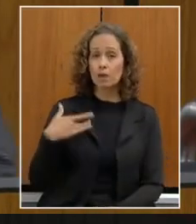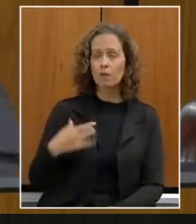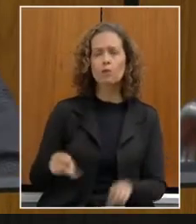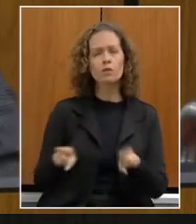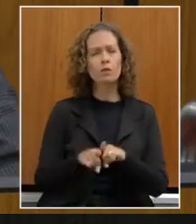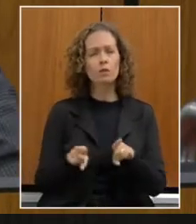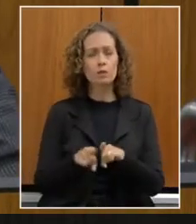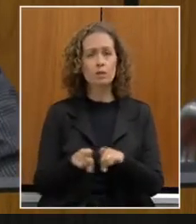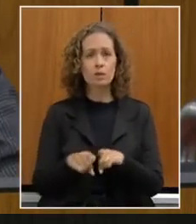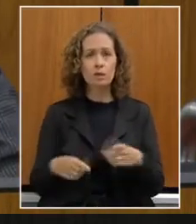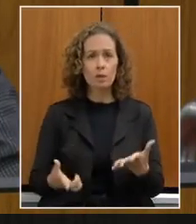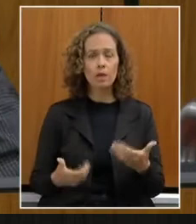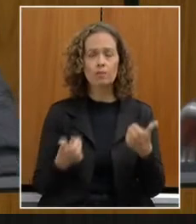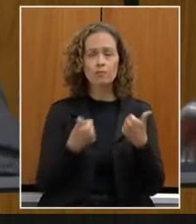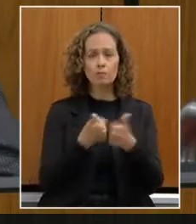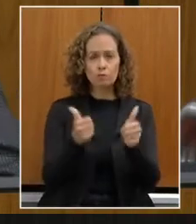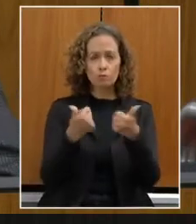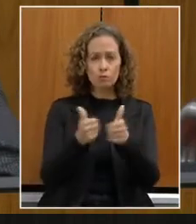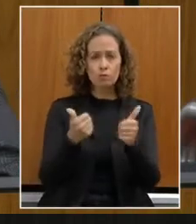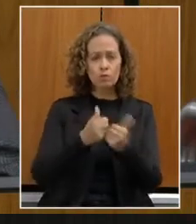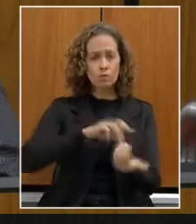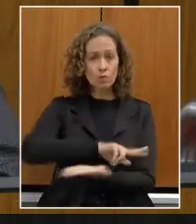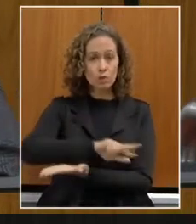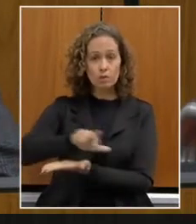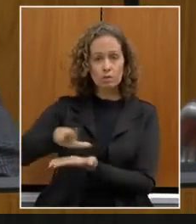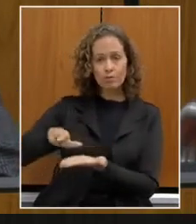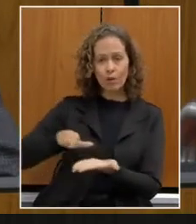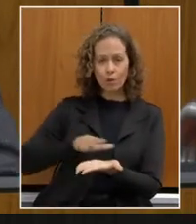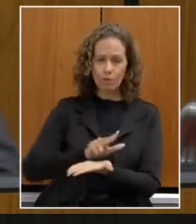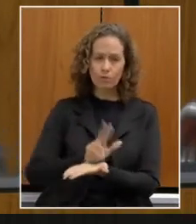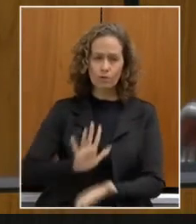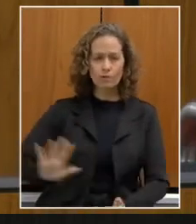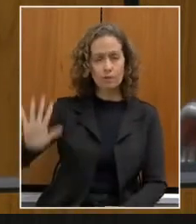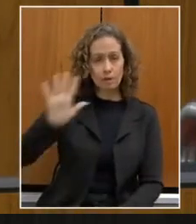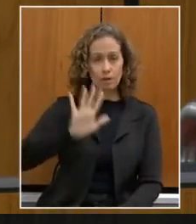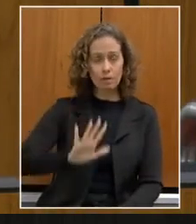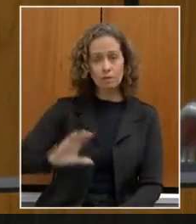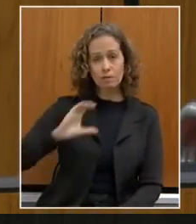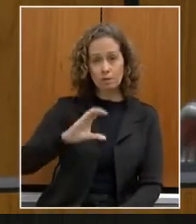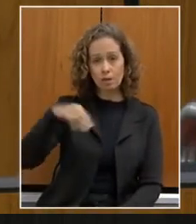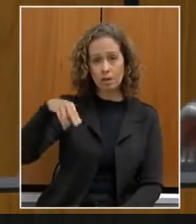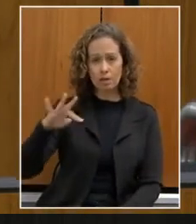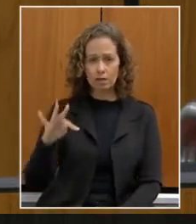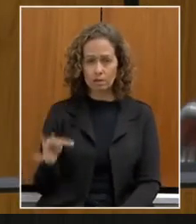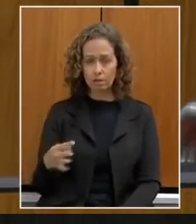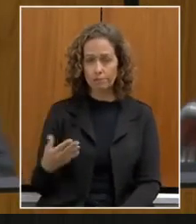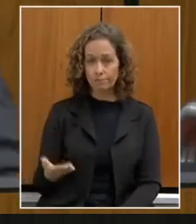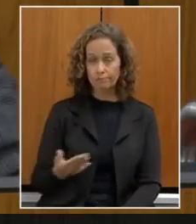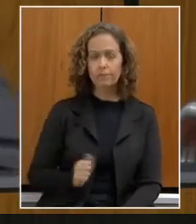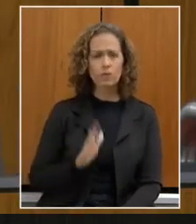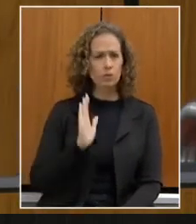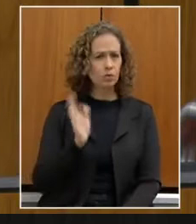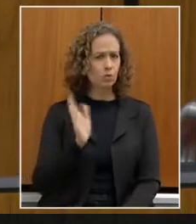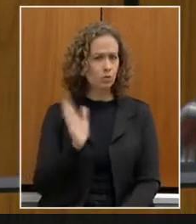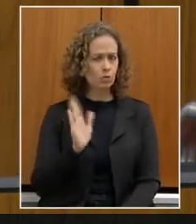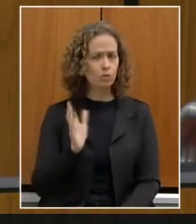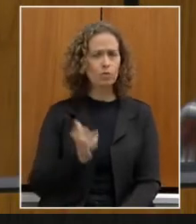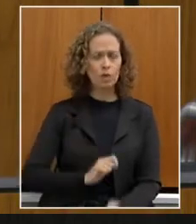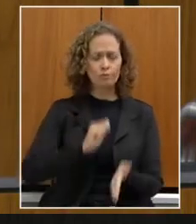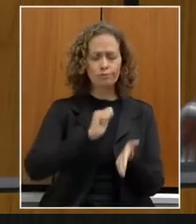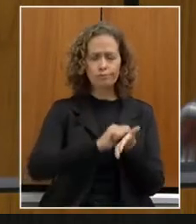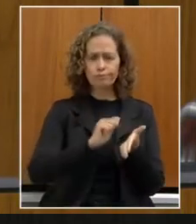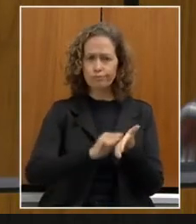Nacional do Transporte CNT ele foi inclusive registrado num grande